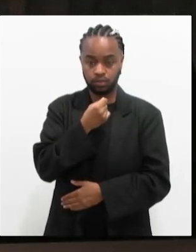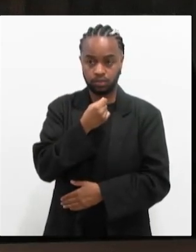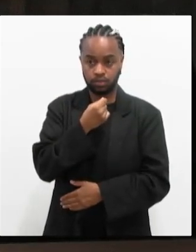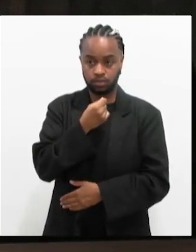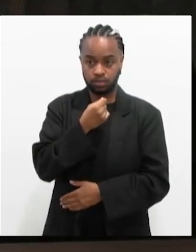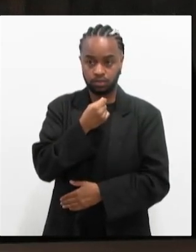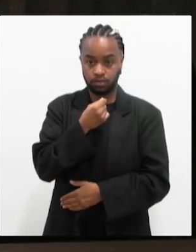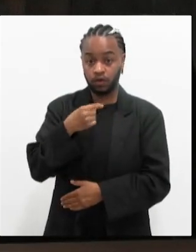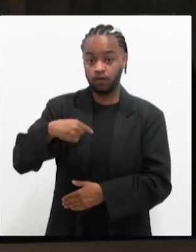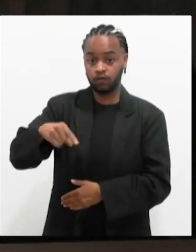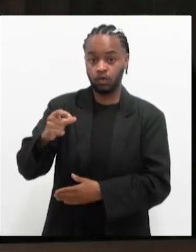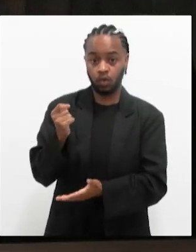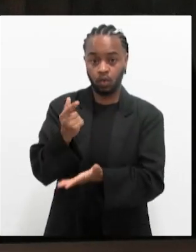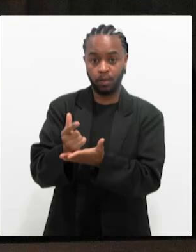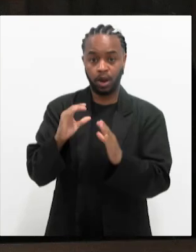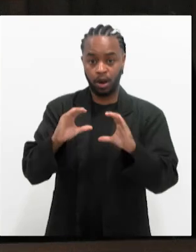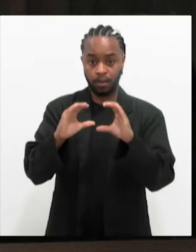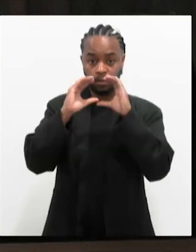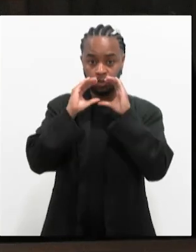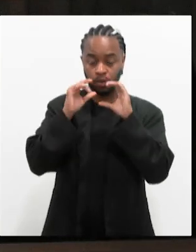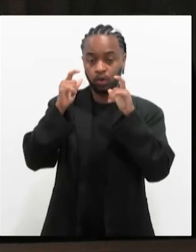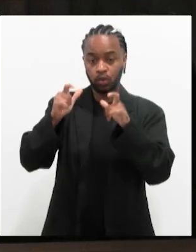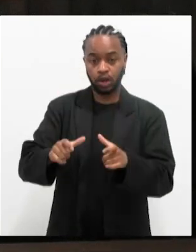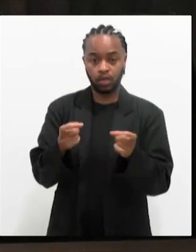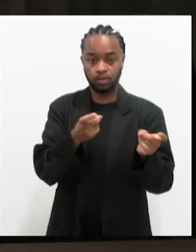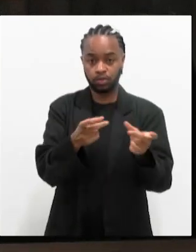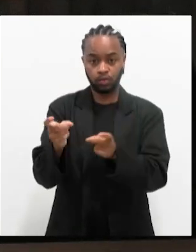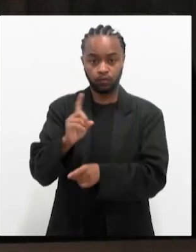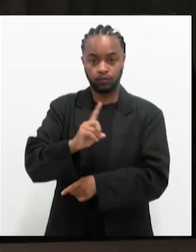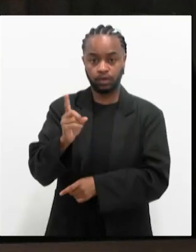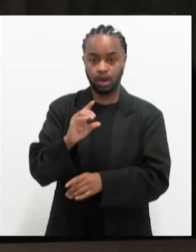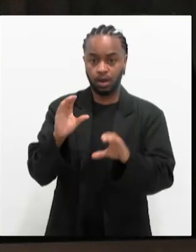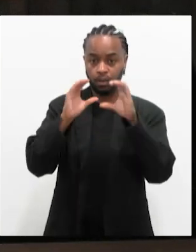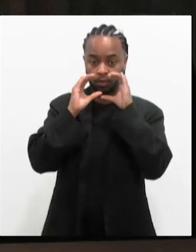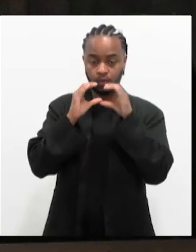que saiu para comprar um hambúrguer num beco onde não vendia hambúrguer,